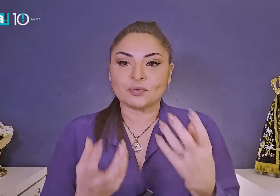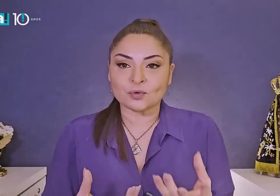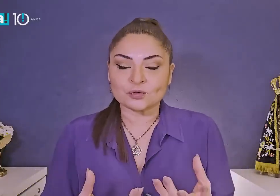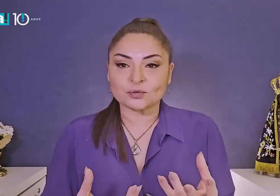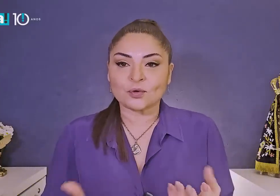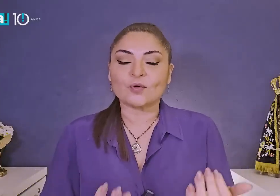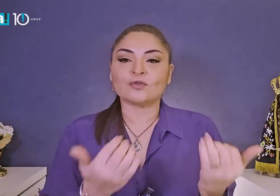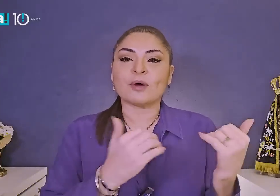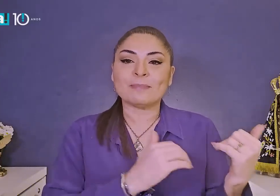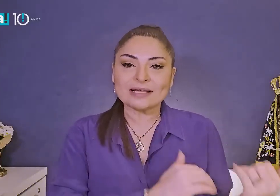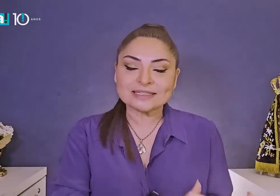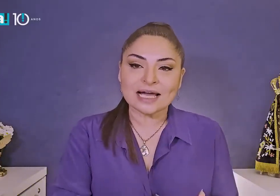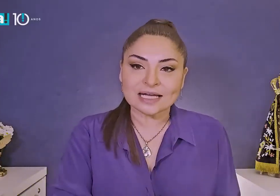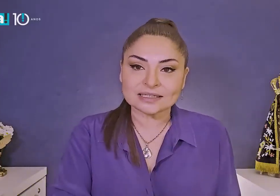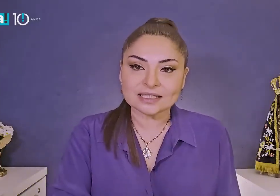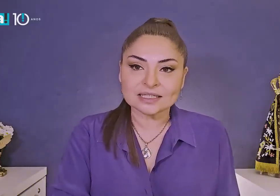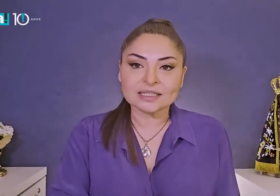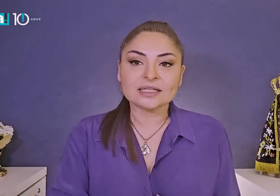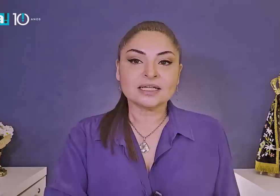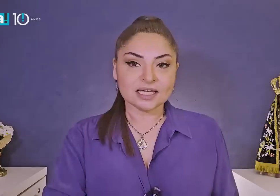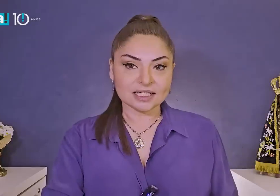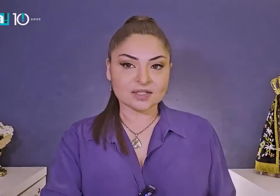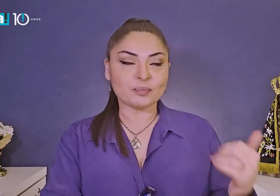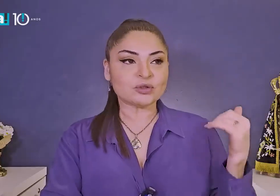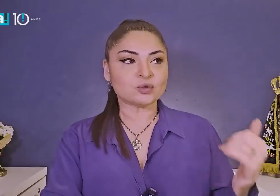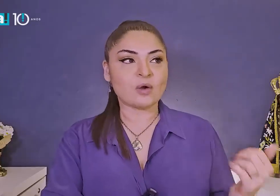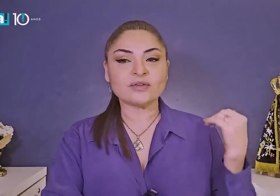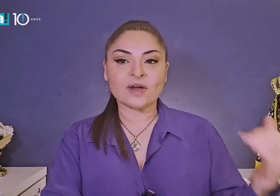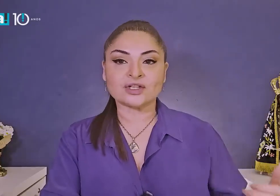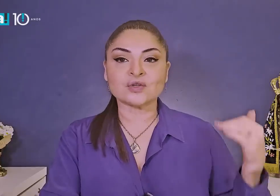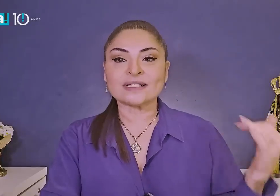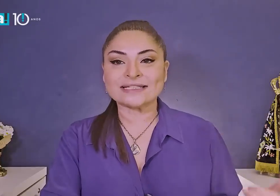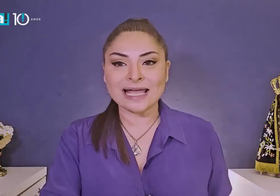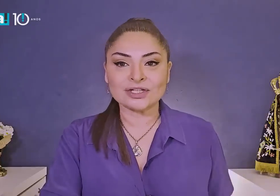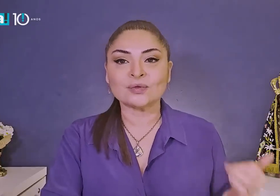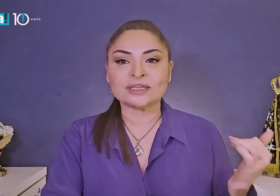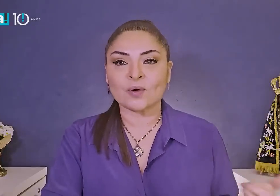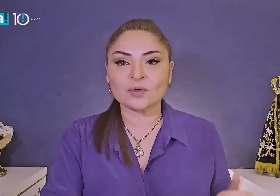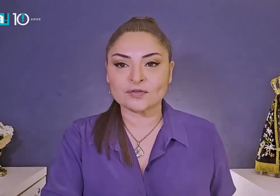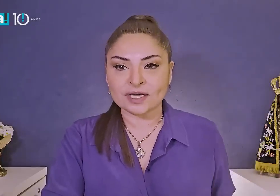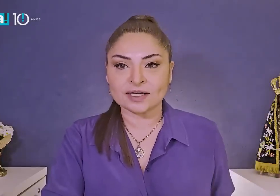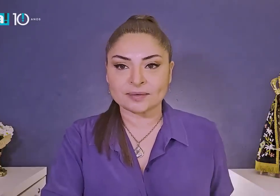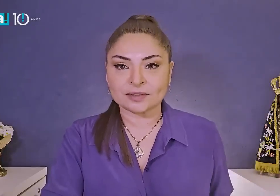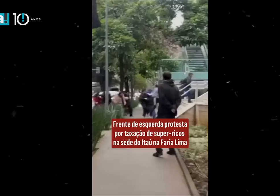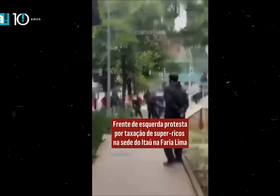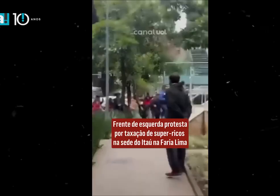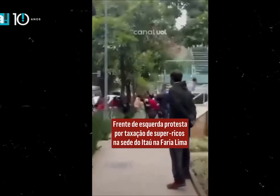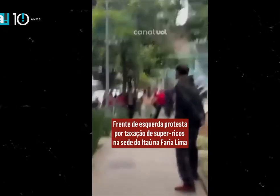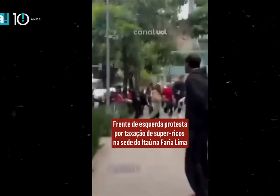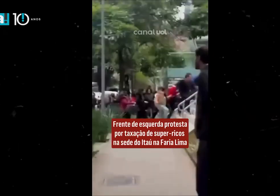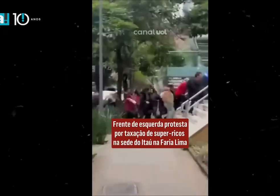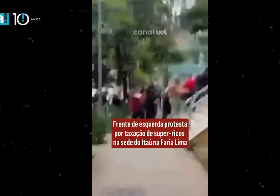aumento de imposto, houve uma passeata em que o pessoal invadiu a sede do Itaú na Faria Lima.